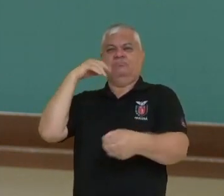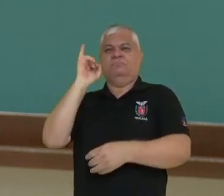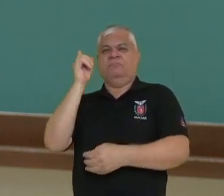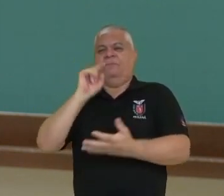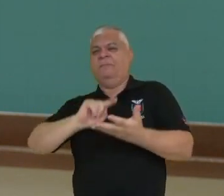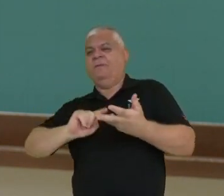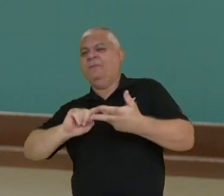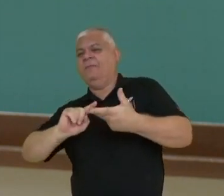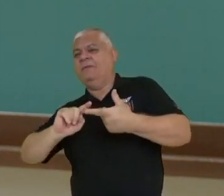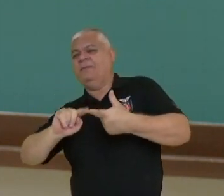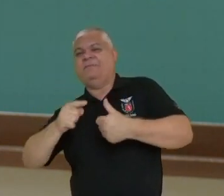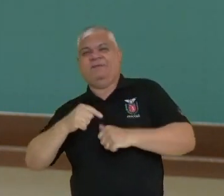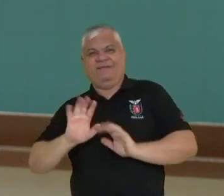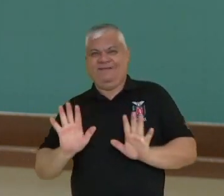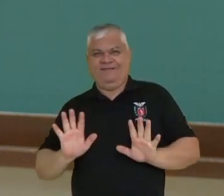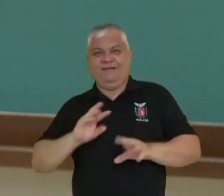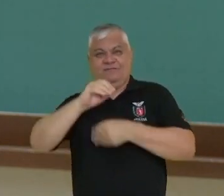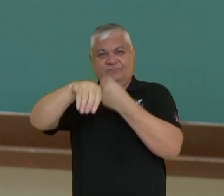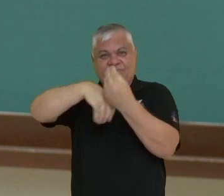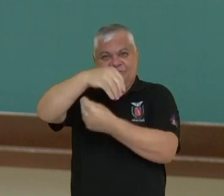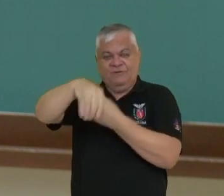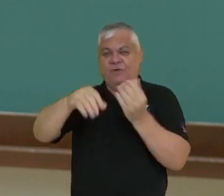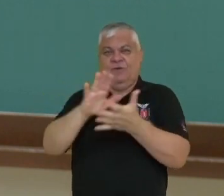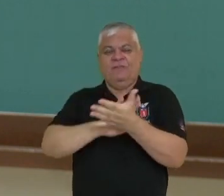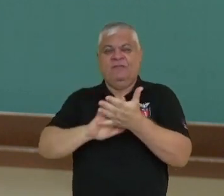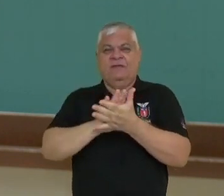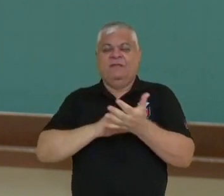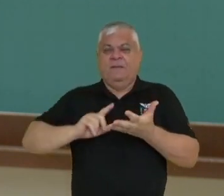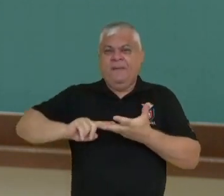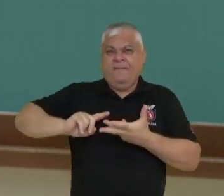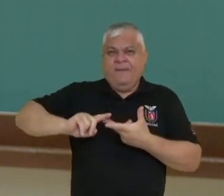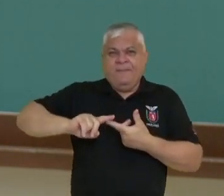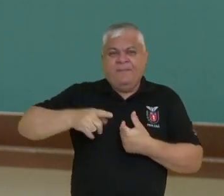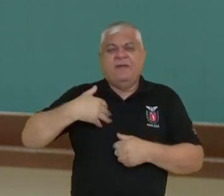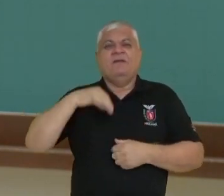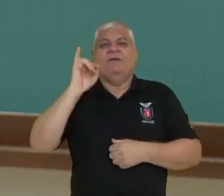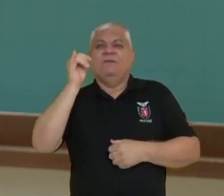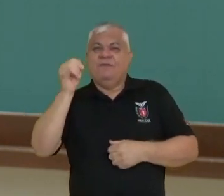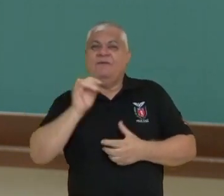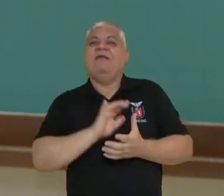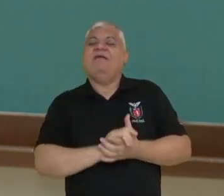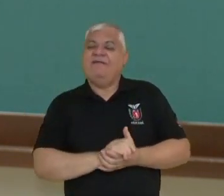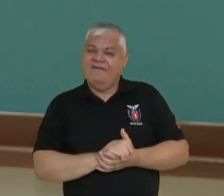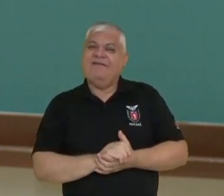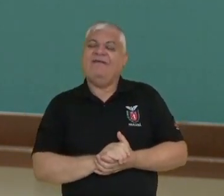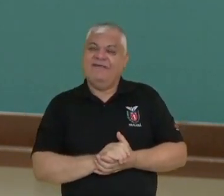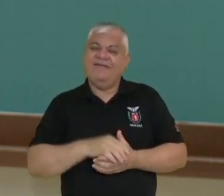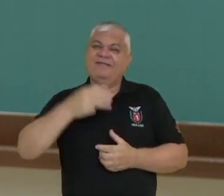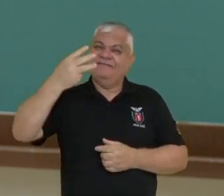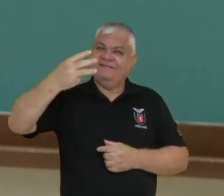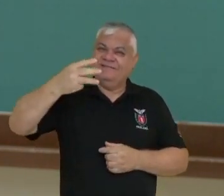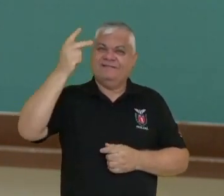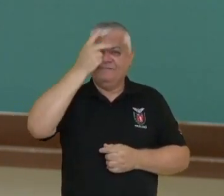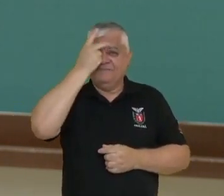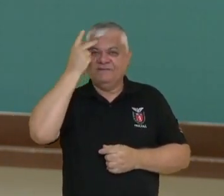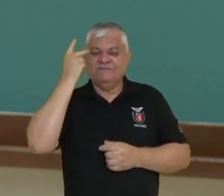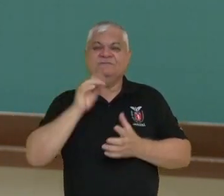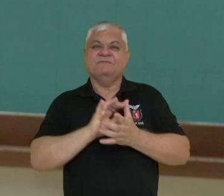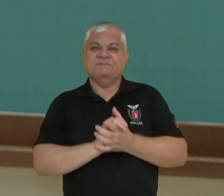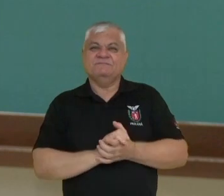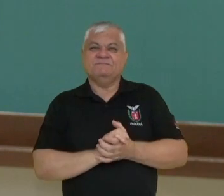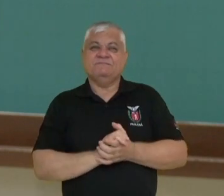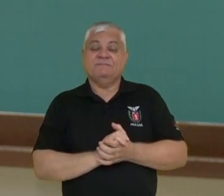como personagem. Ele apenas relata os acontecimentos. E isso é muito interessante. Né? Então aqui o